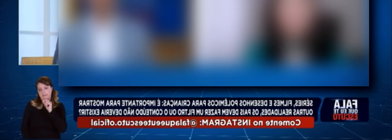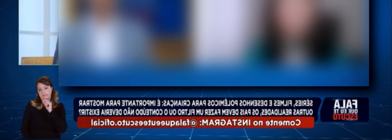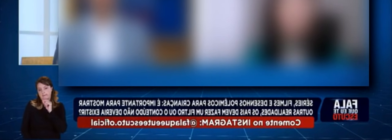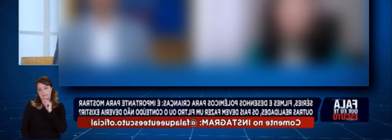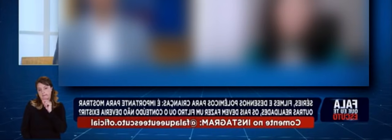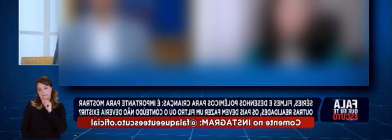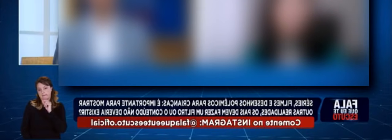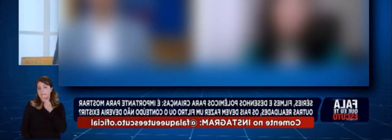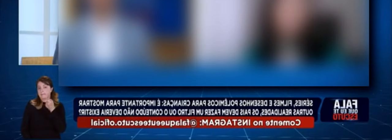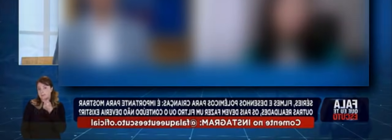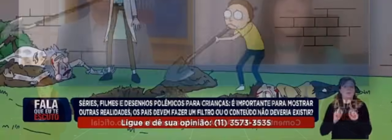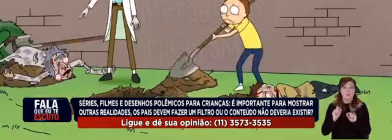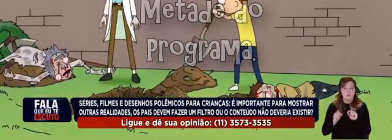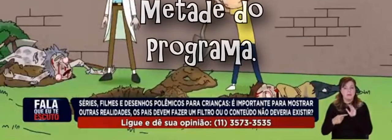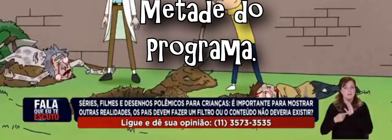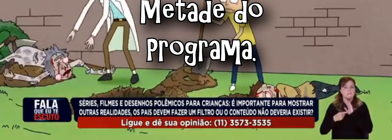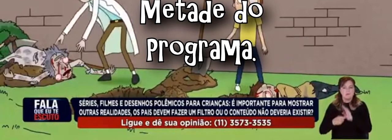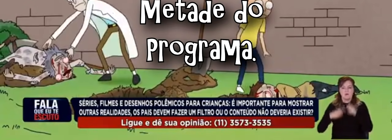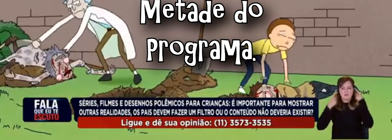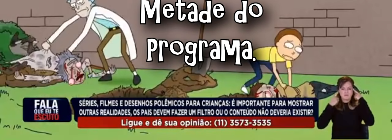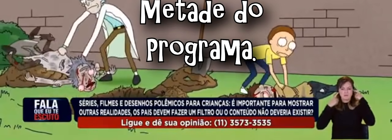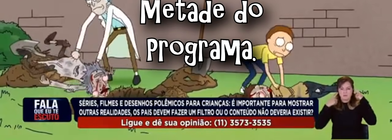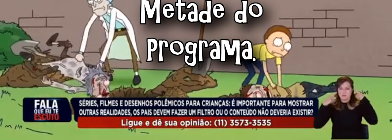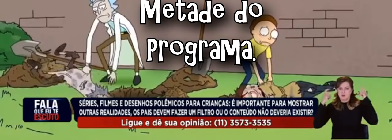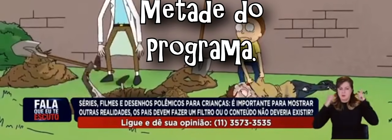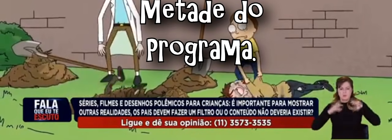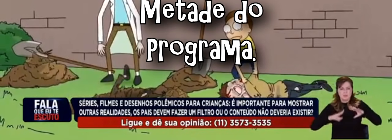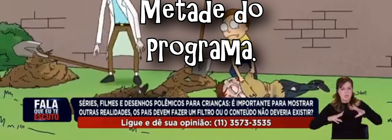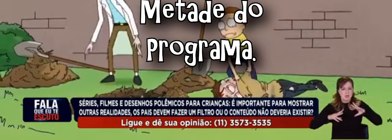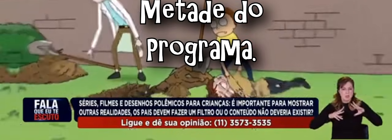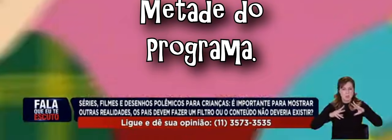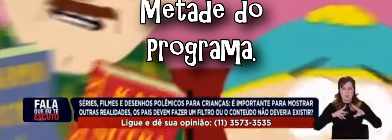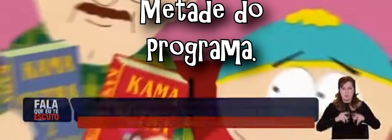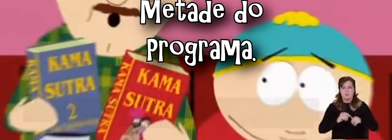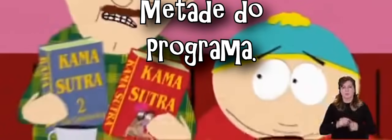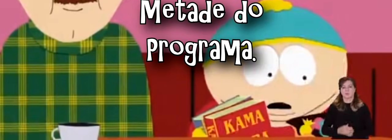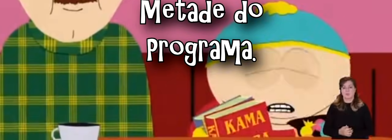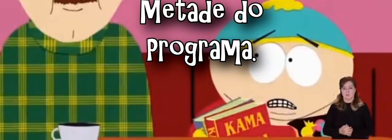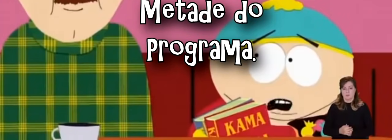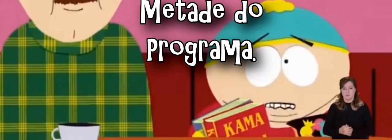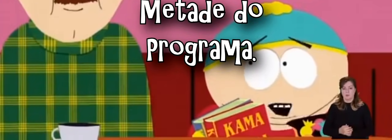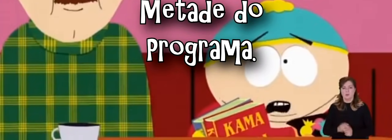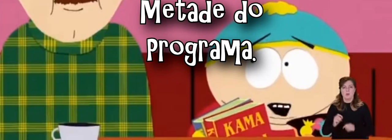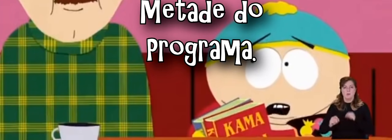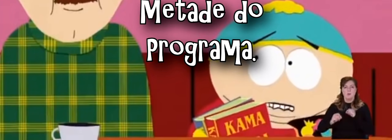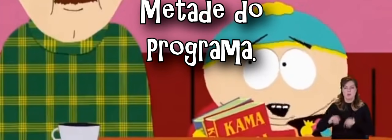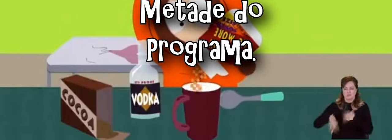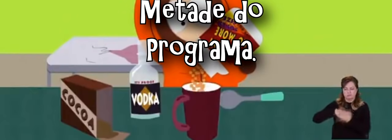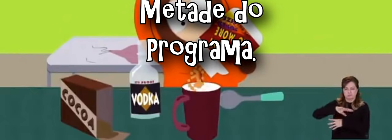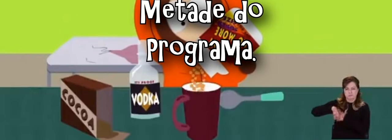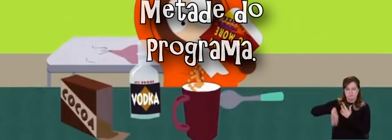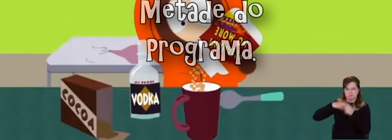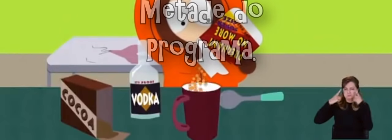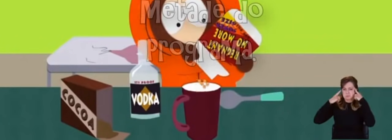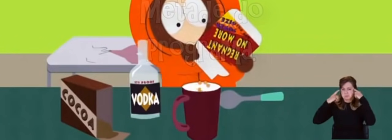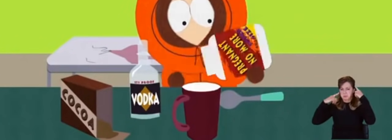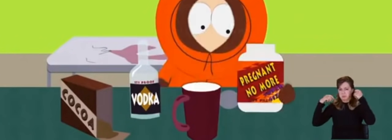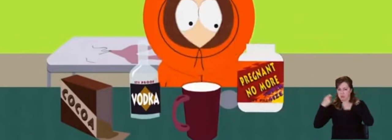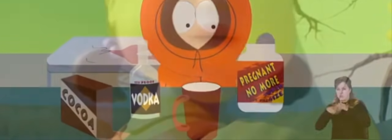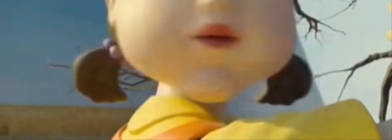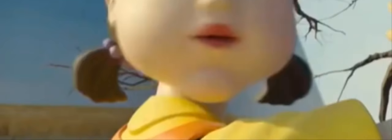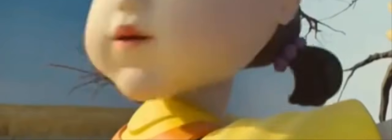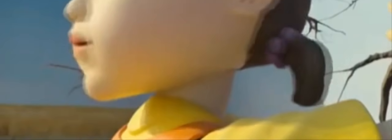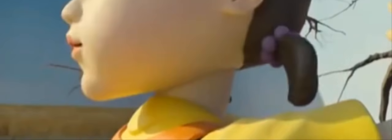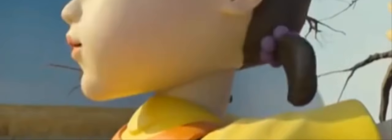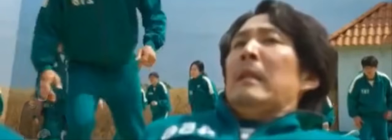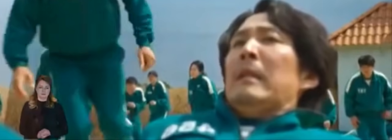deles. E bom, aquele Death Note South Park no meu último vídeo foi só uma partezinha daquela notícia fanática deles, né? Pois, meu